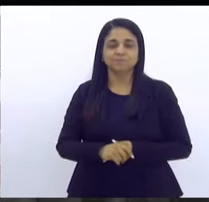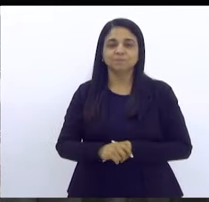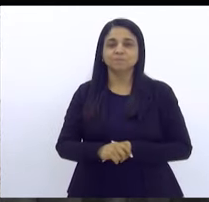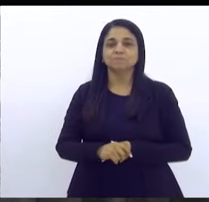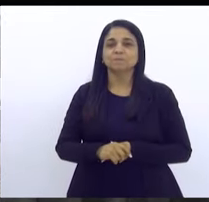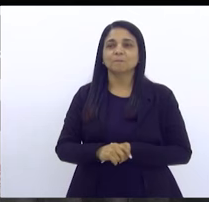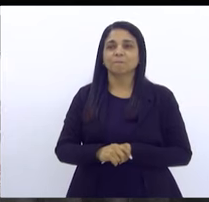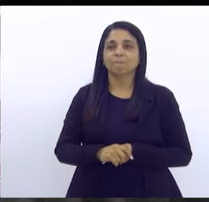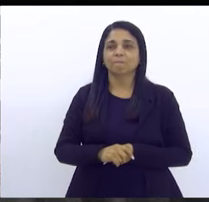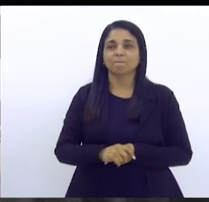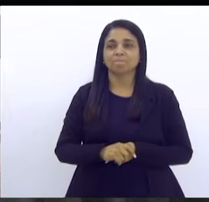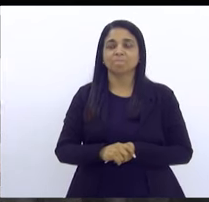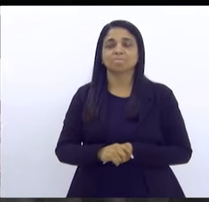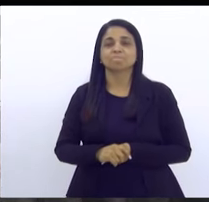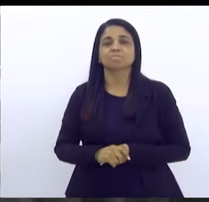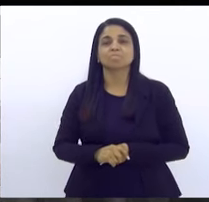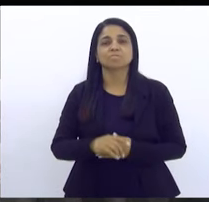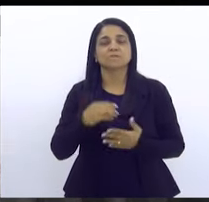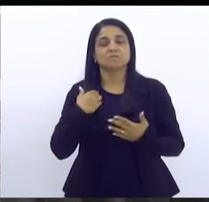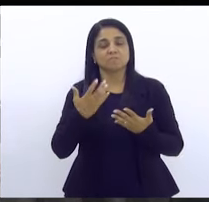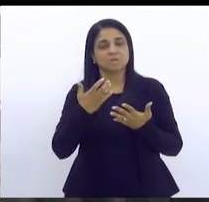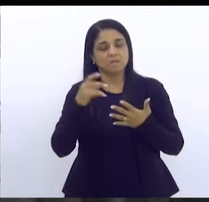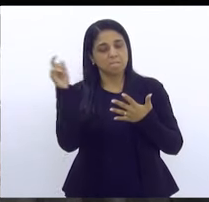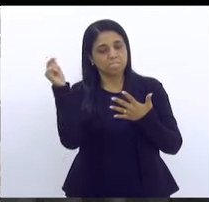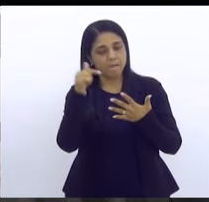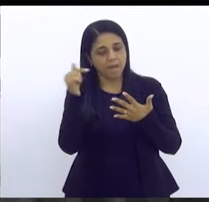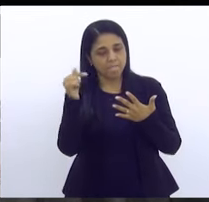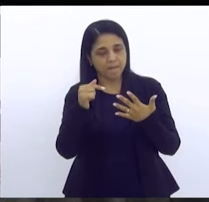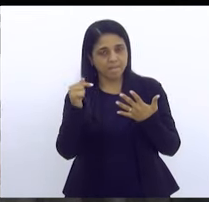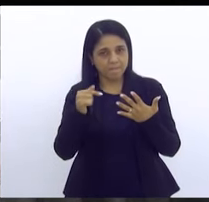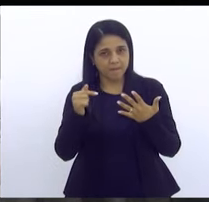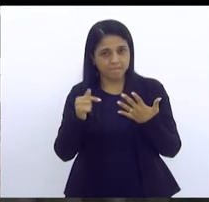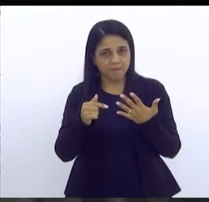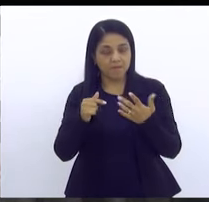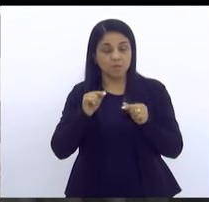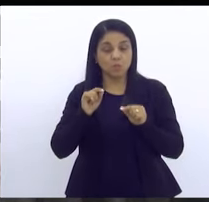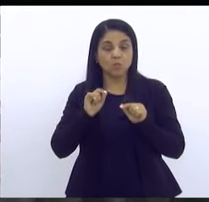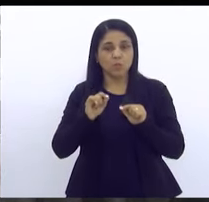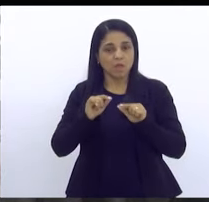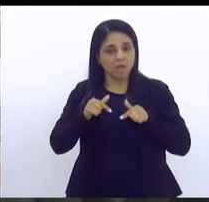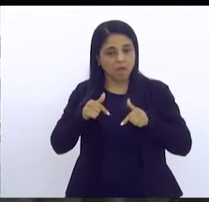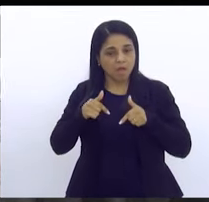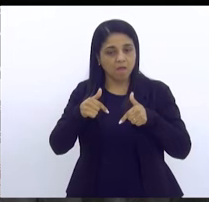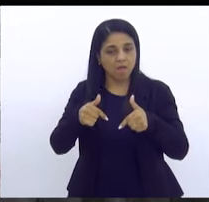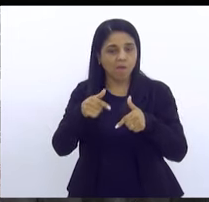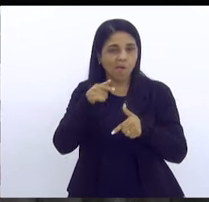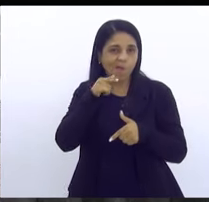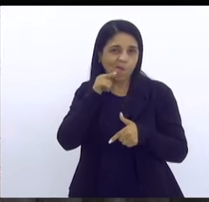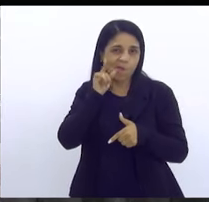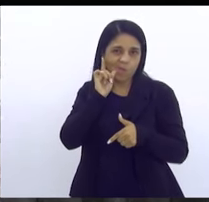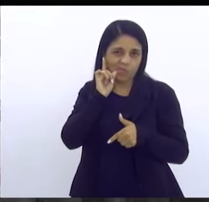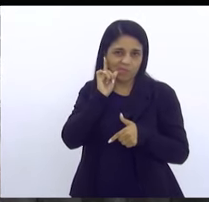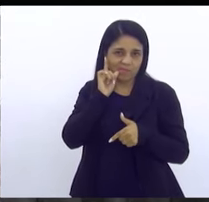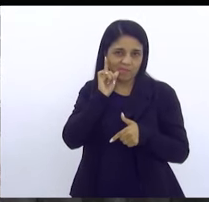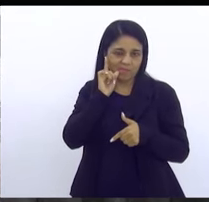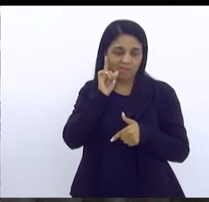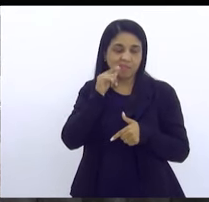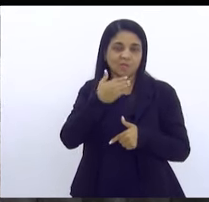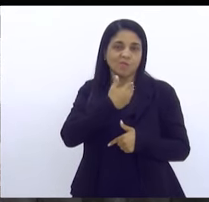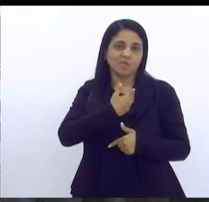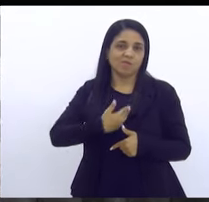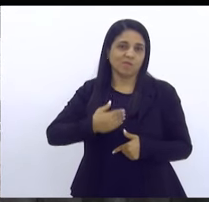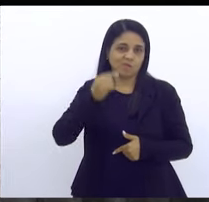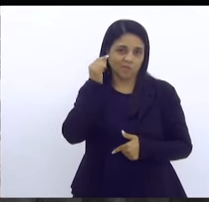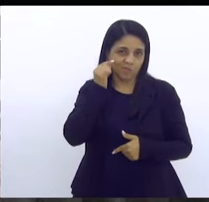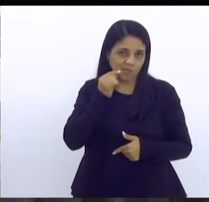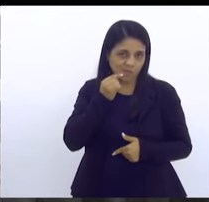uma observação, algumas observações, a respeito da medida adotada ontem pelo governador do Estado,